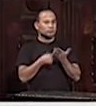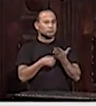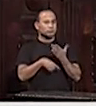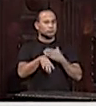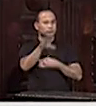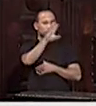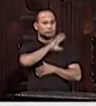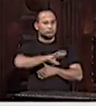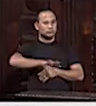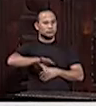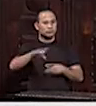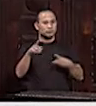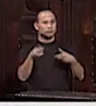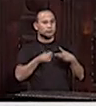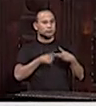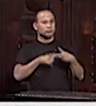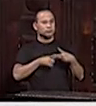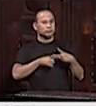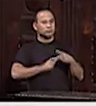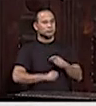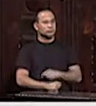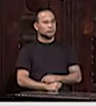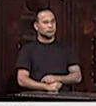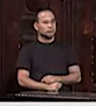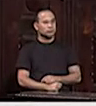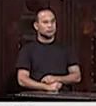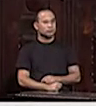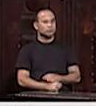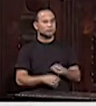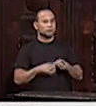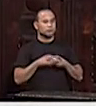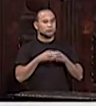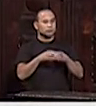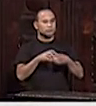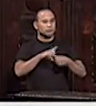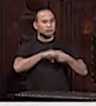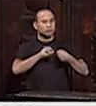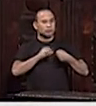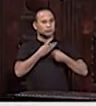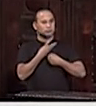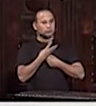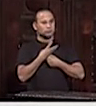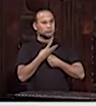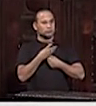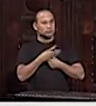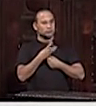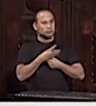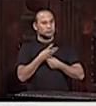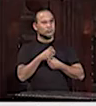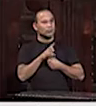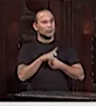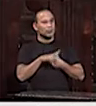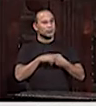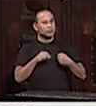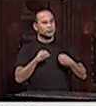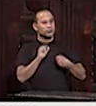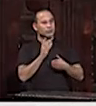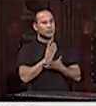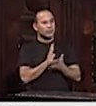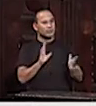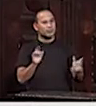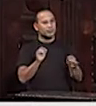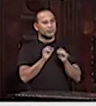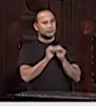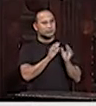nacional. Segundo, a exclusão do artigo 3º, que era um artigo que acabava fazendo